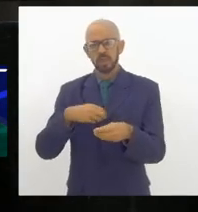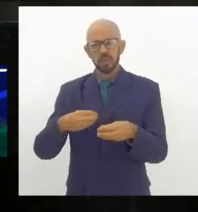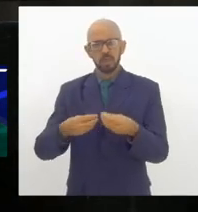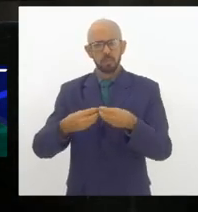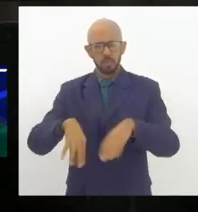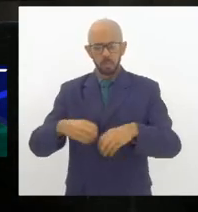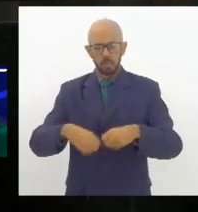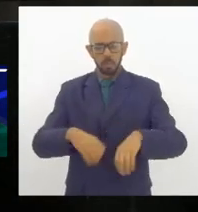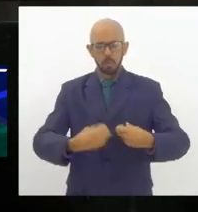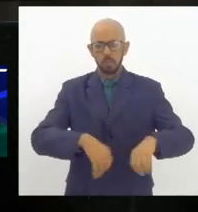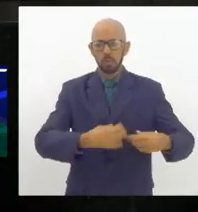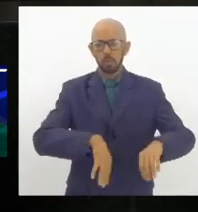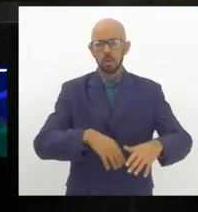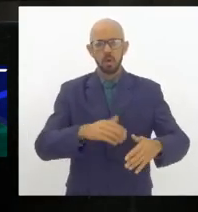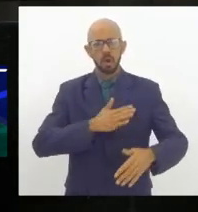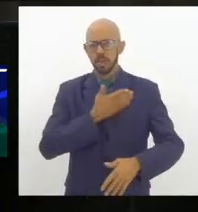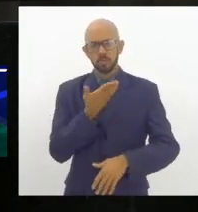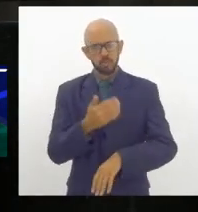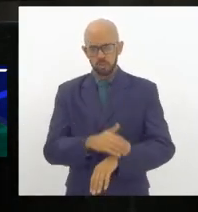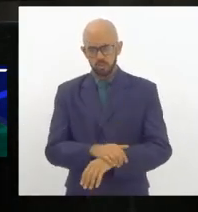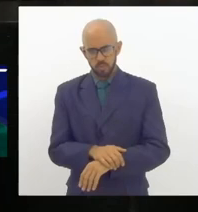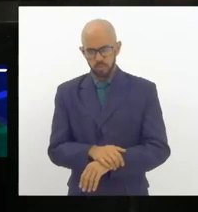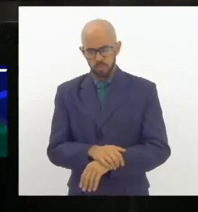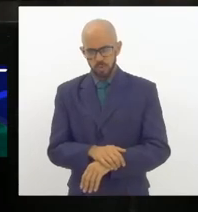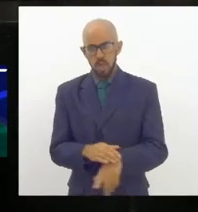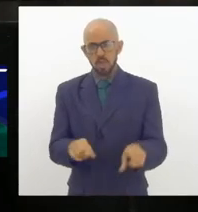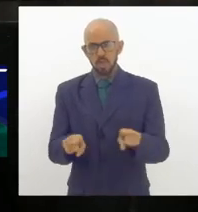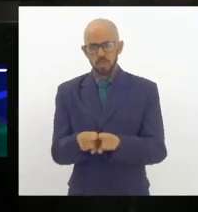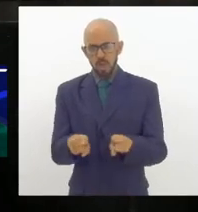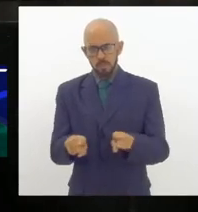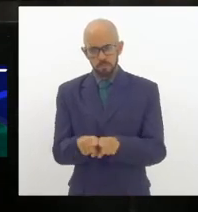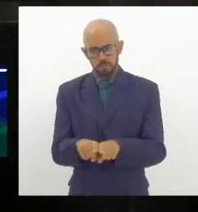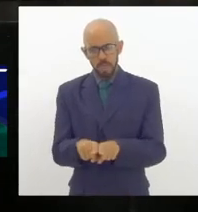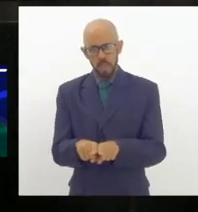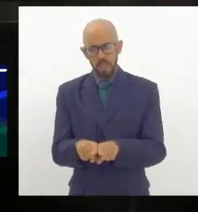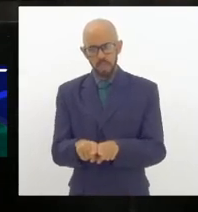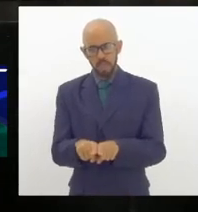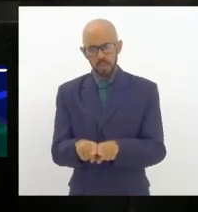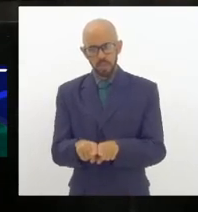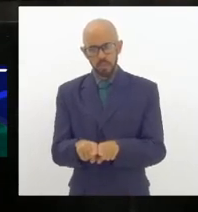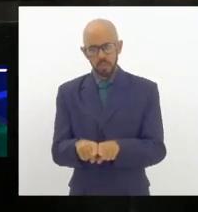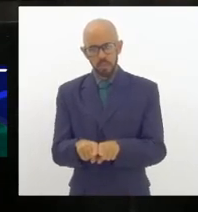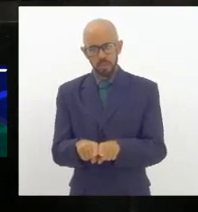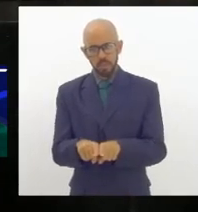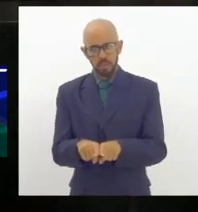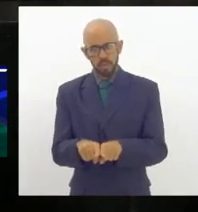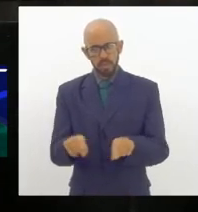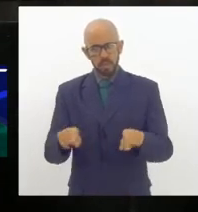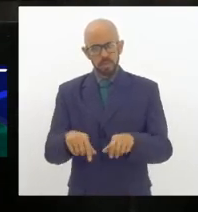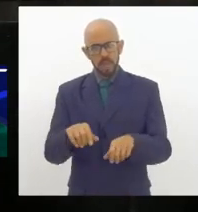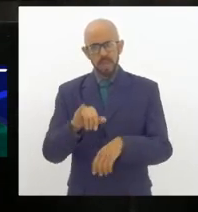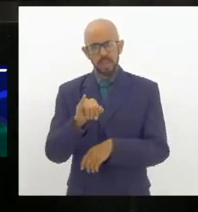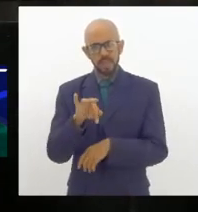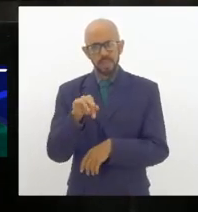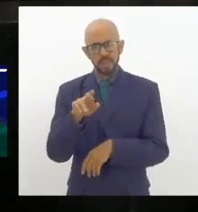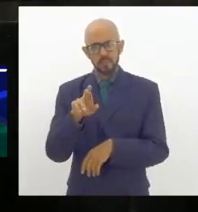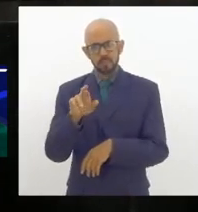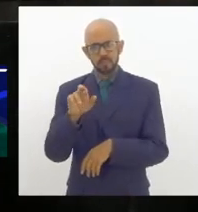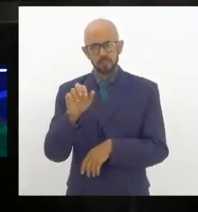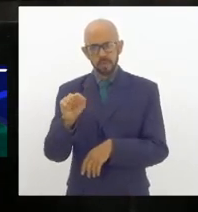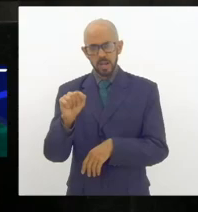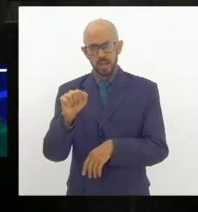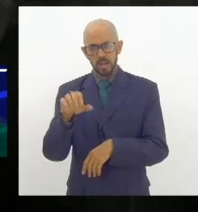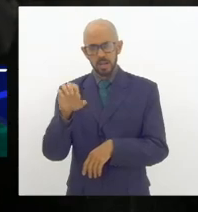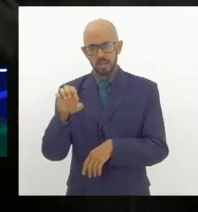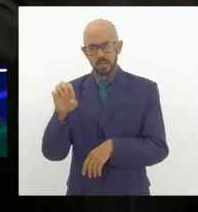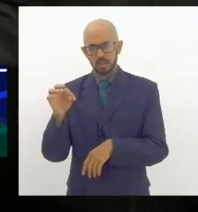muito grande inclusive também na área de infraestrutura tô brigando